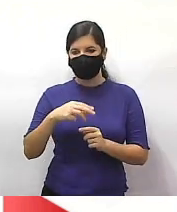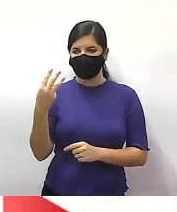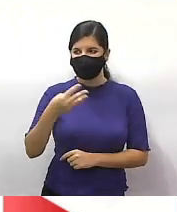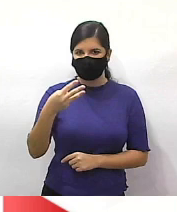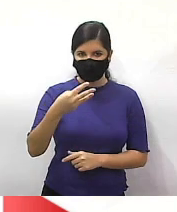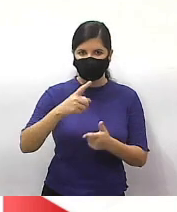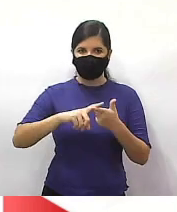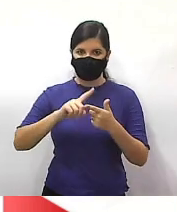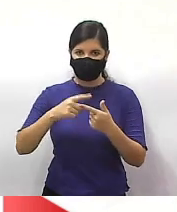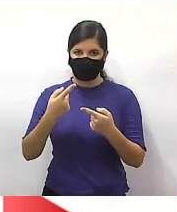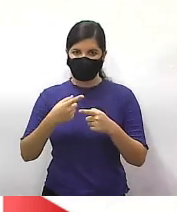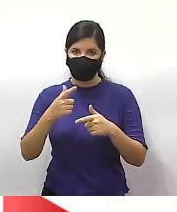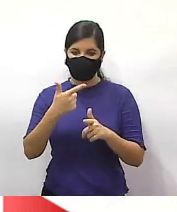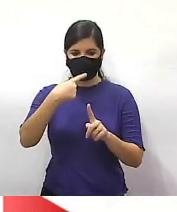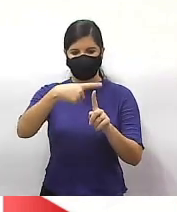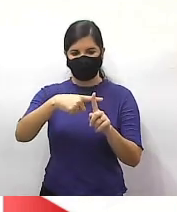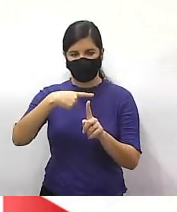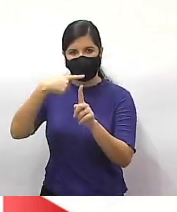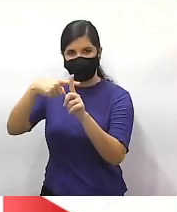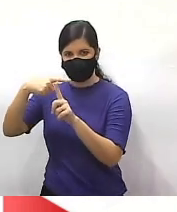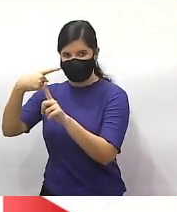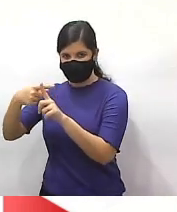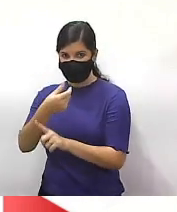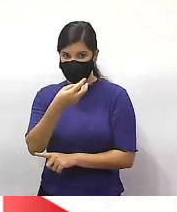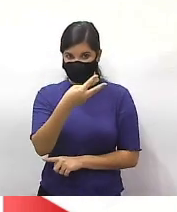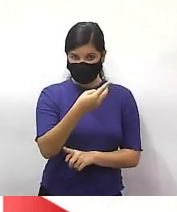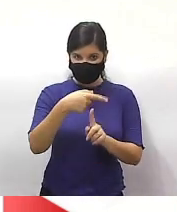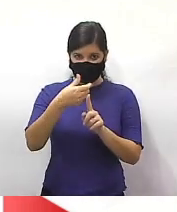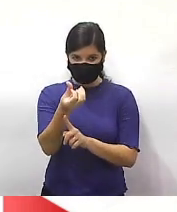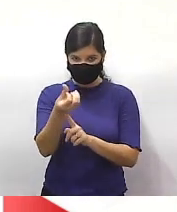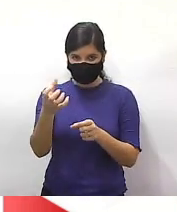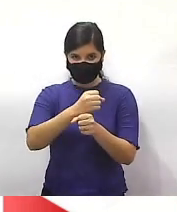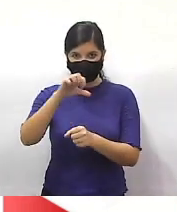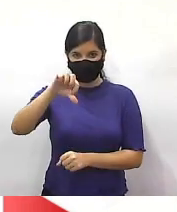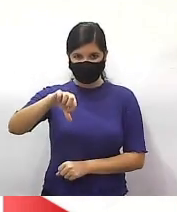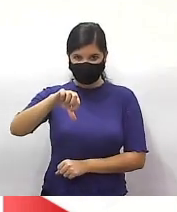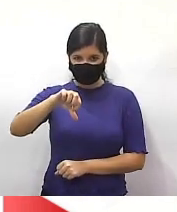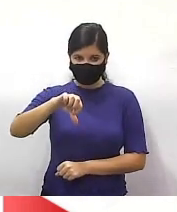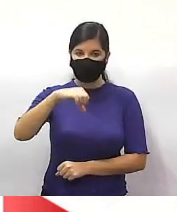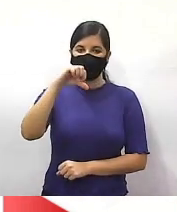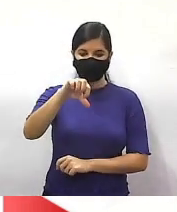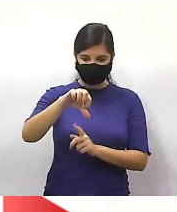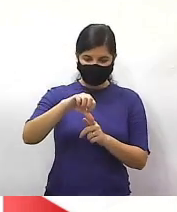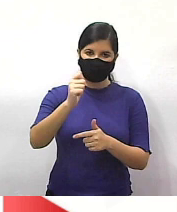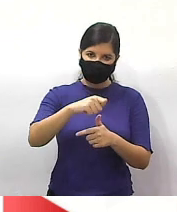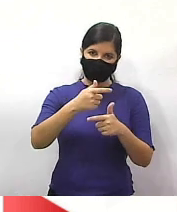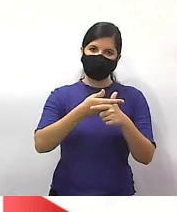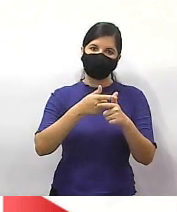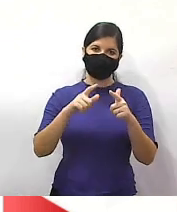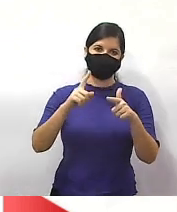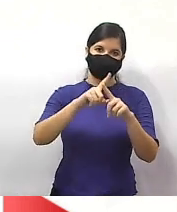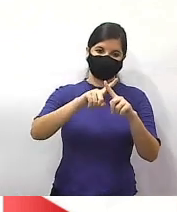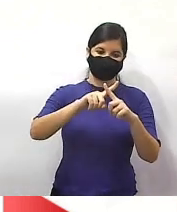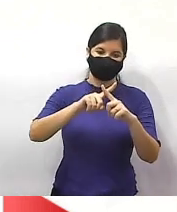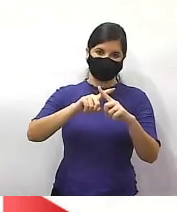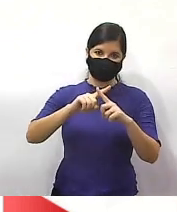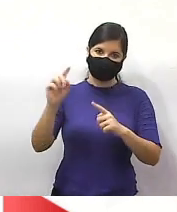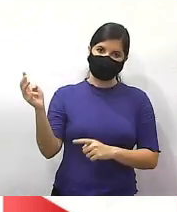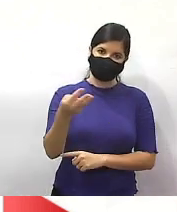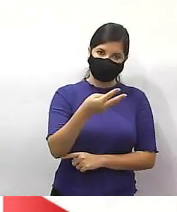3 também, porque ao somar 3 mais 6, eu tenho 9. E 9 é múltiplo e divisor de 3, então